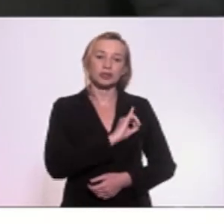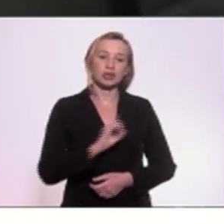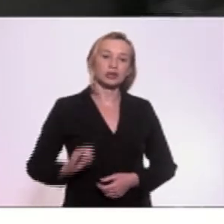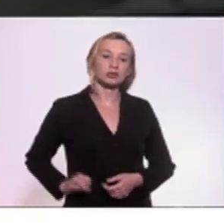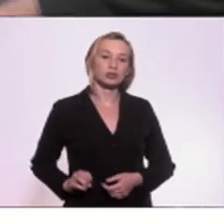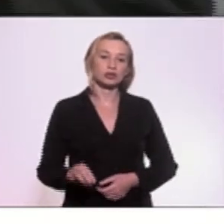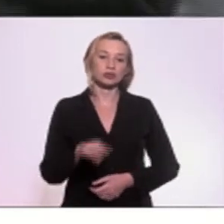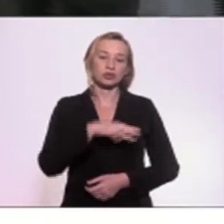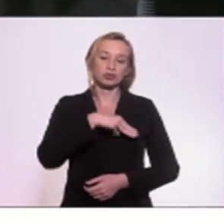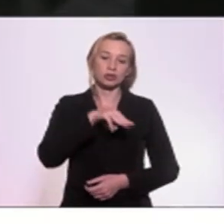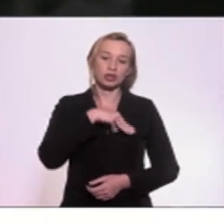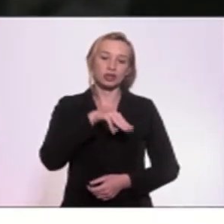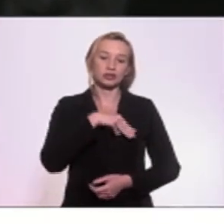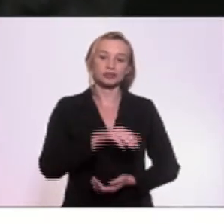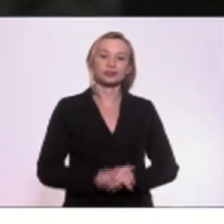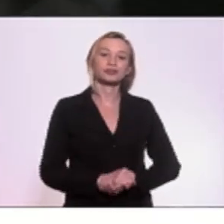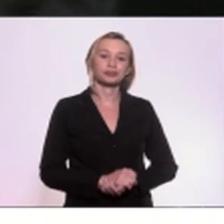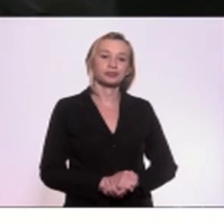estando ele